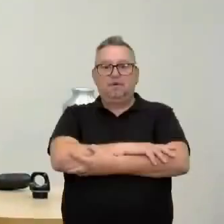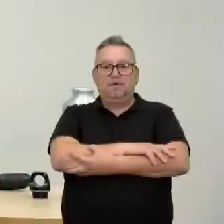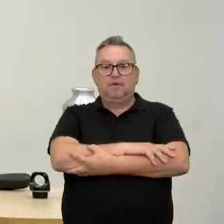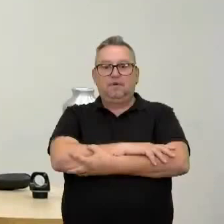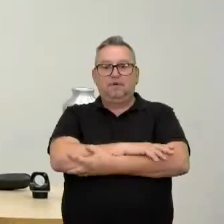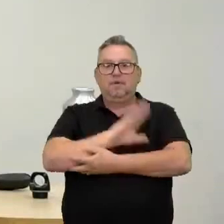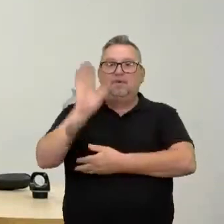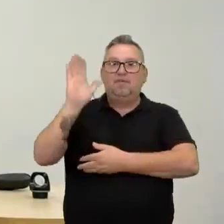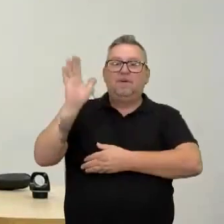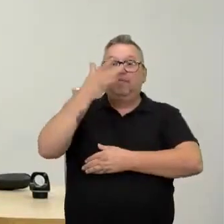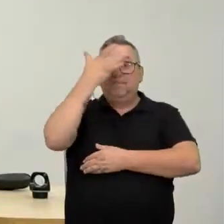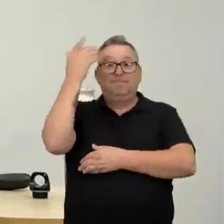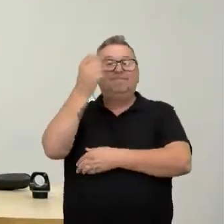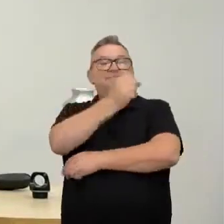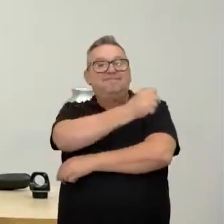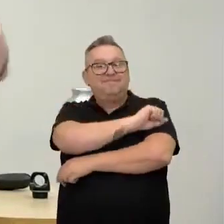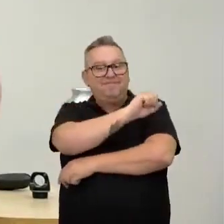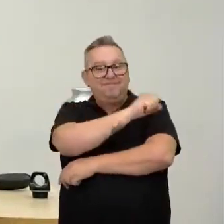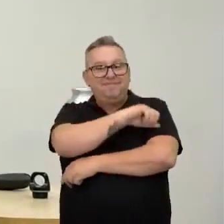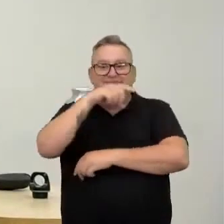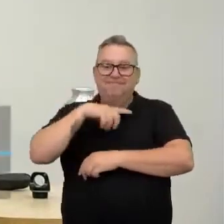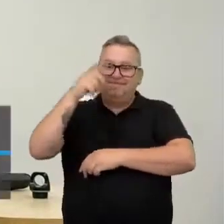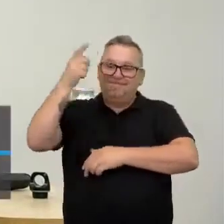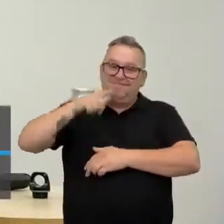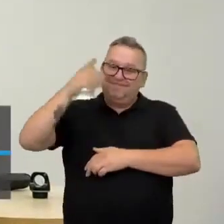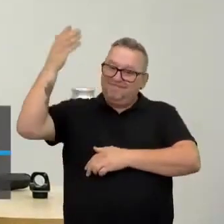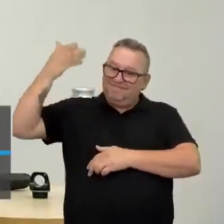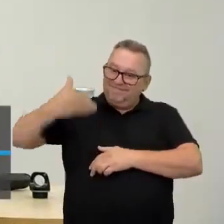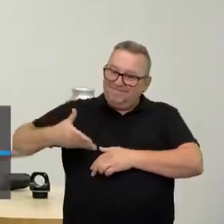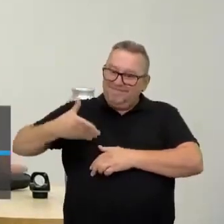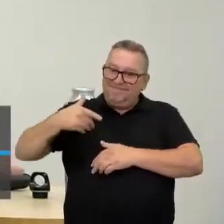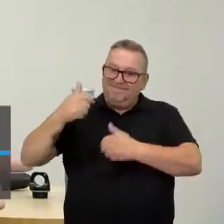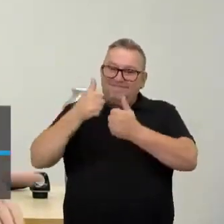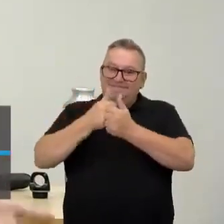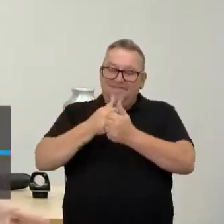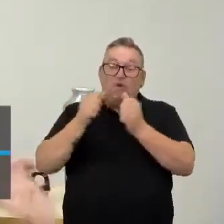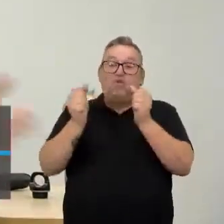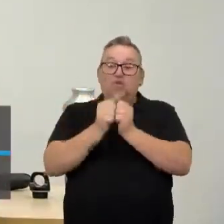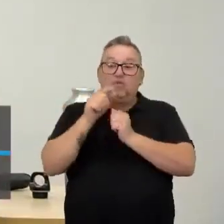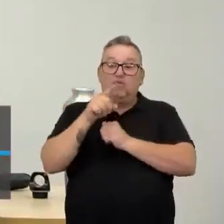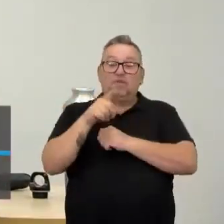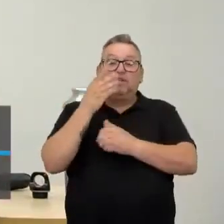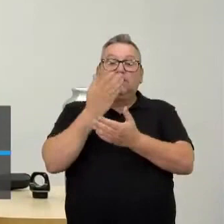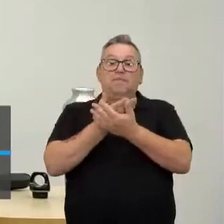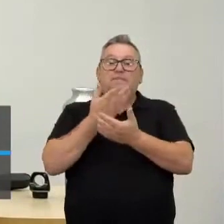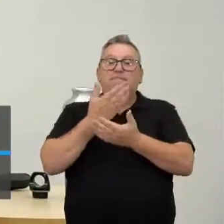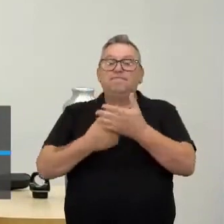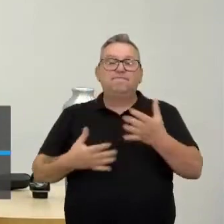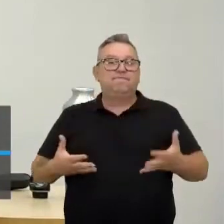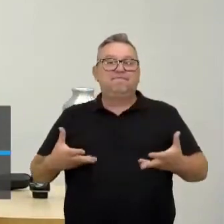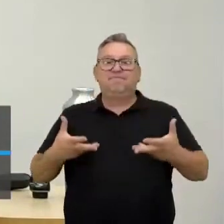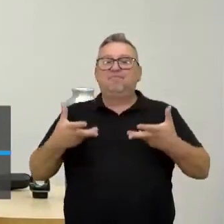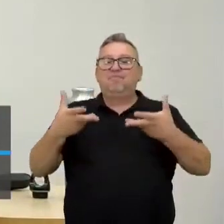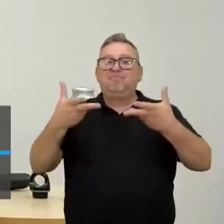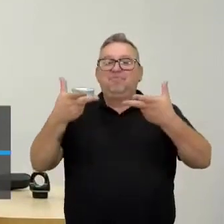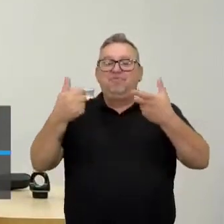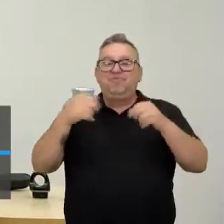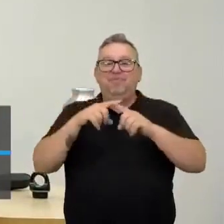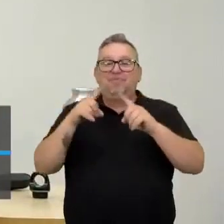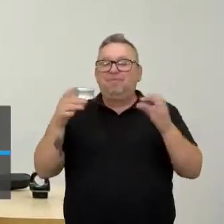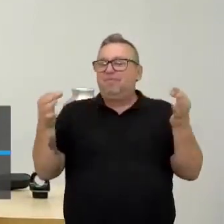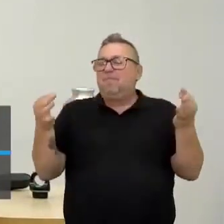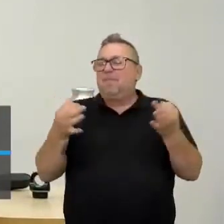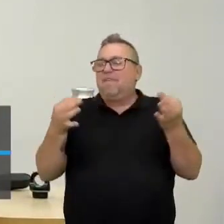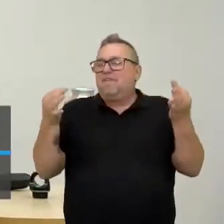Fala, galerinha do 8º ano! Estou aqui, para acompanhar junto com vocês essa aula maravilhosa,